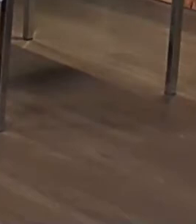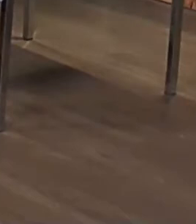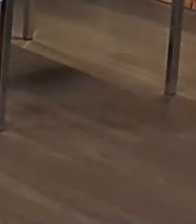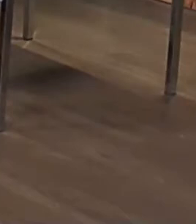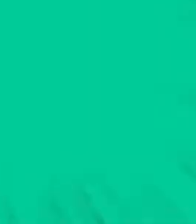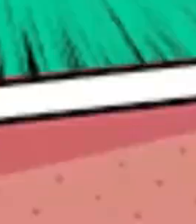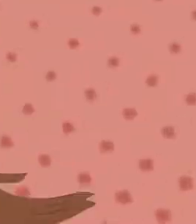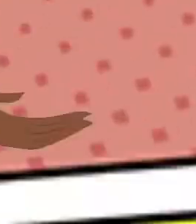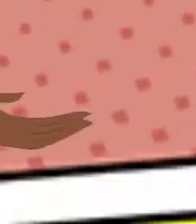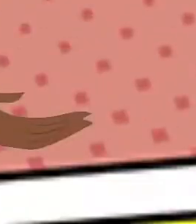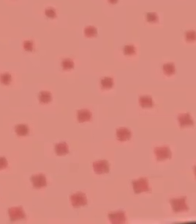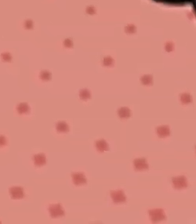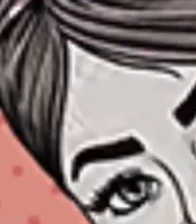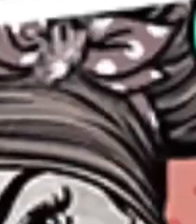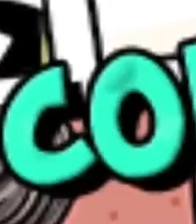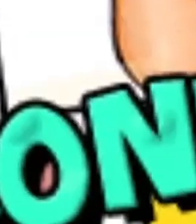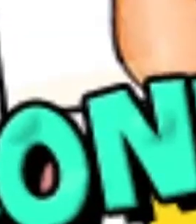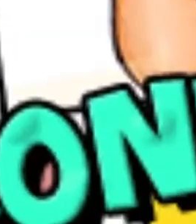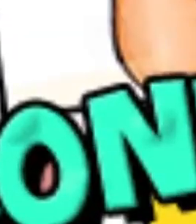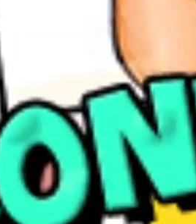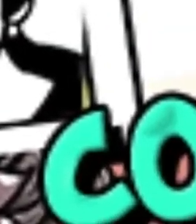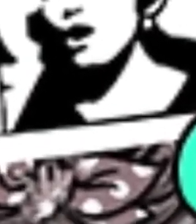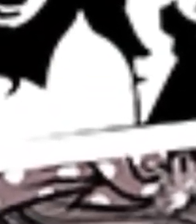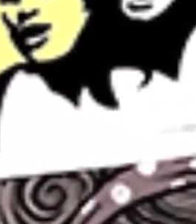estamos sós. Podemos ser o que